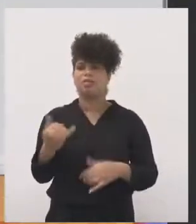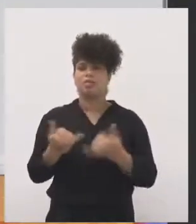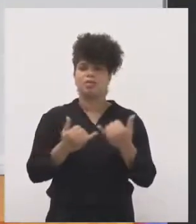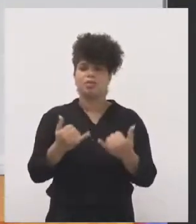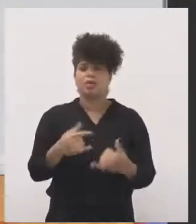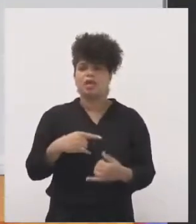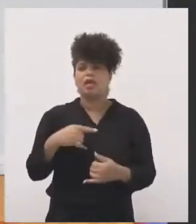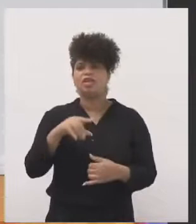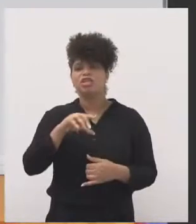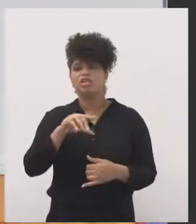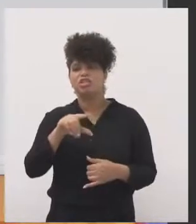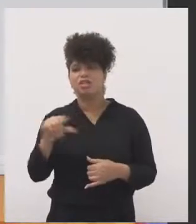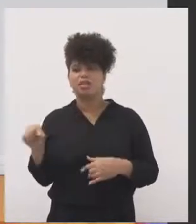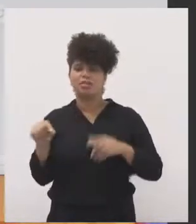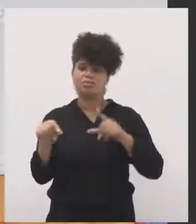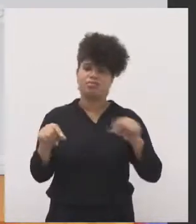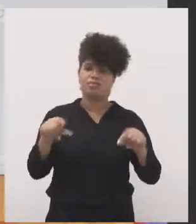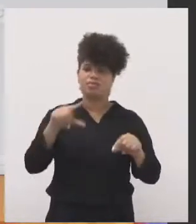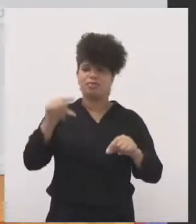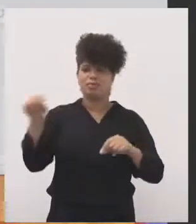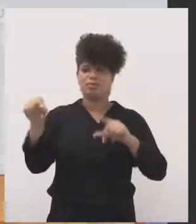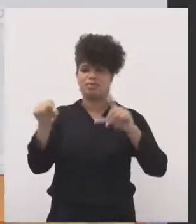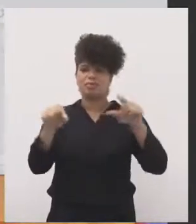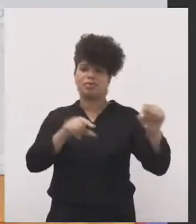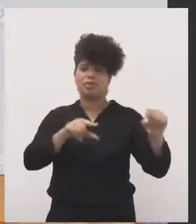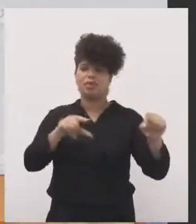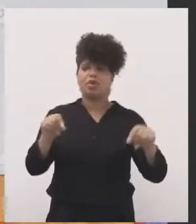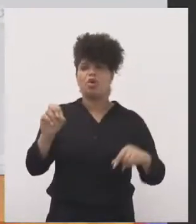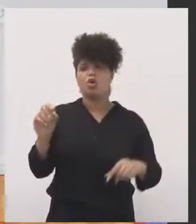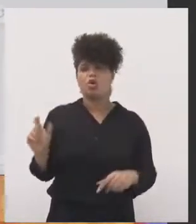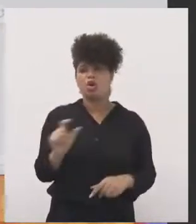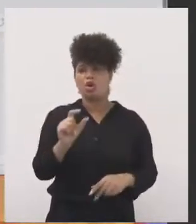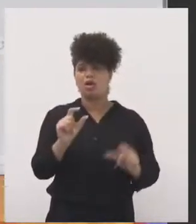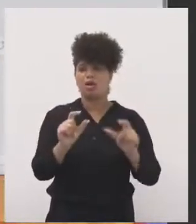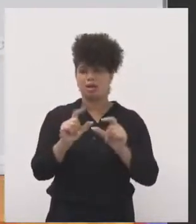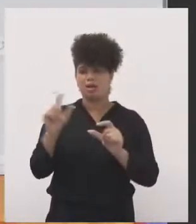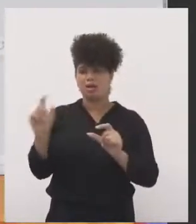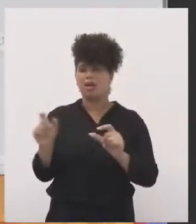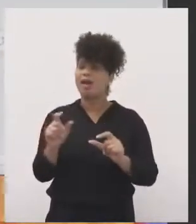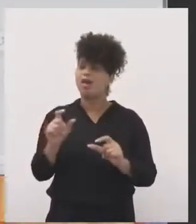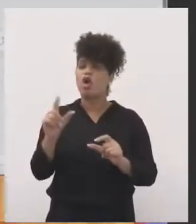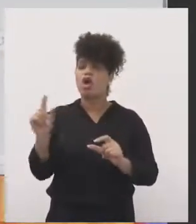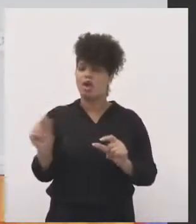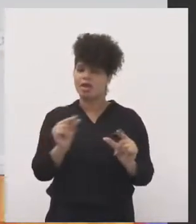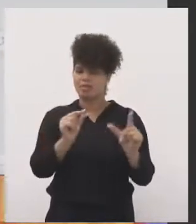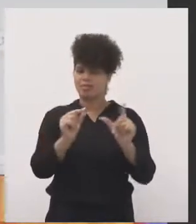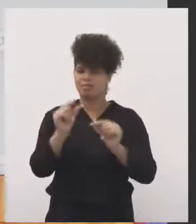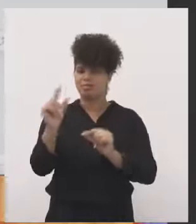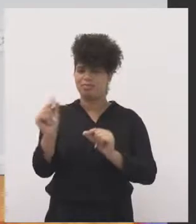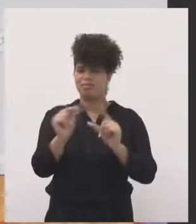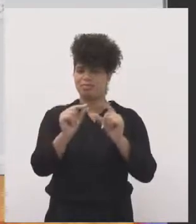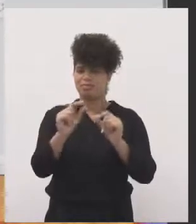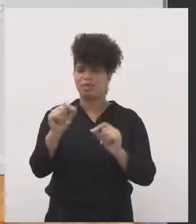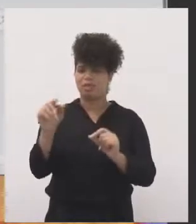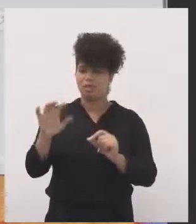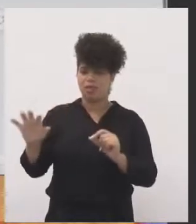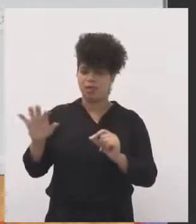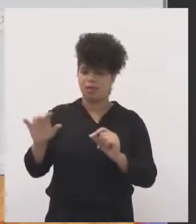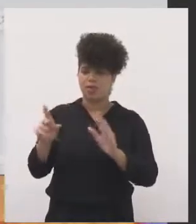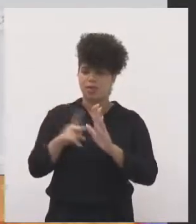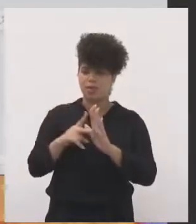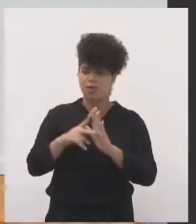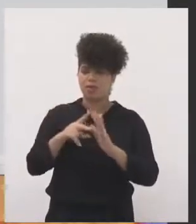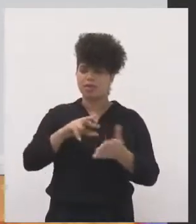e tirando as perninhas e tirando as coisinhas, ou colocando, né, na verdade, a gente poderia deixar todas as peças do